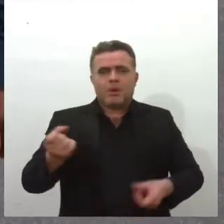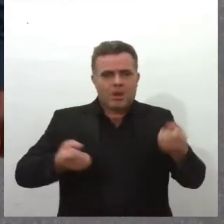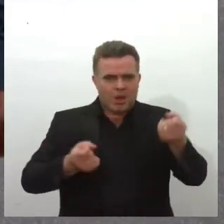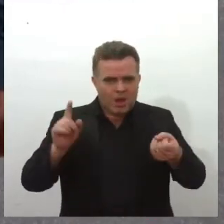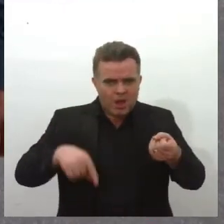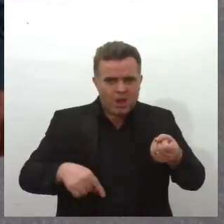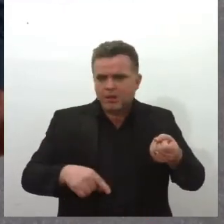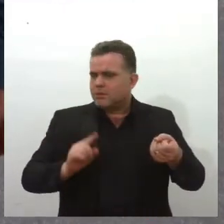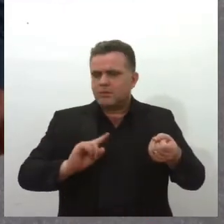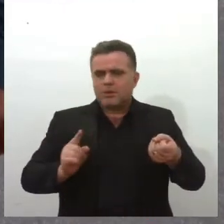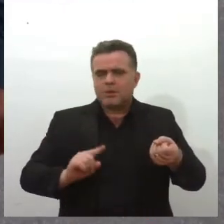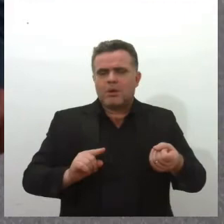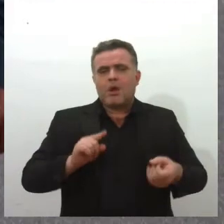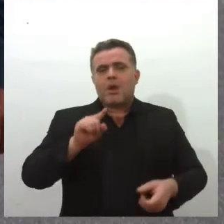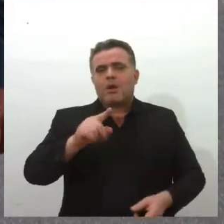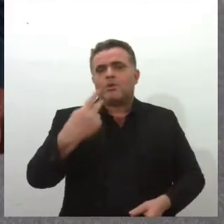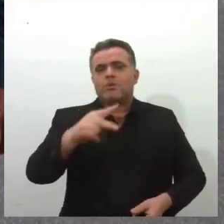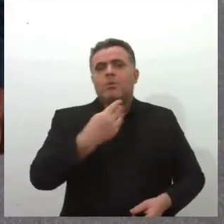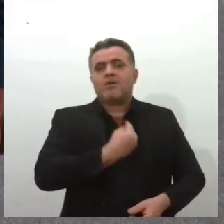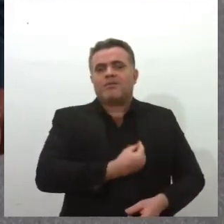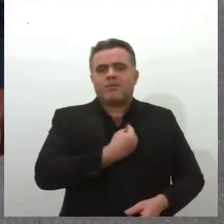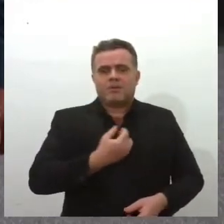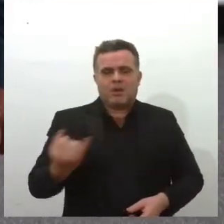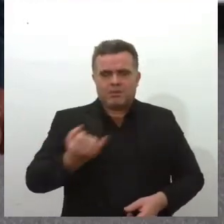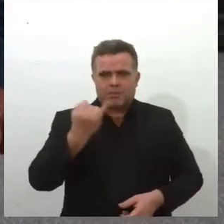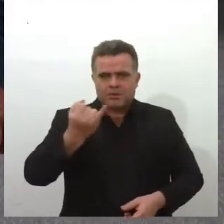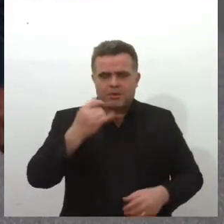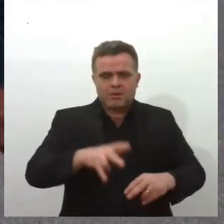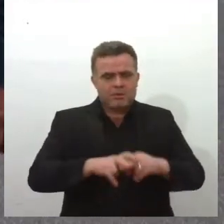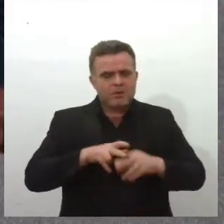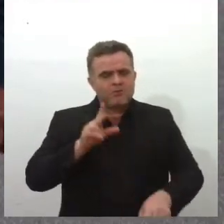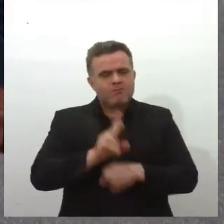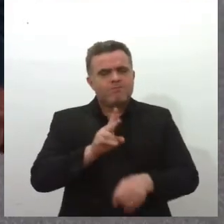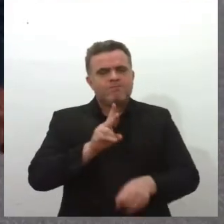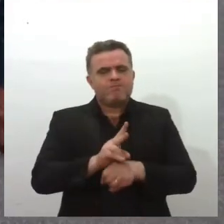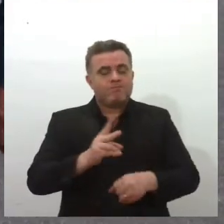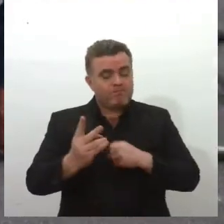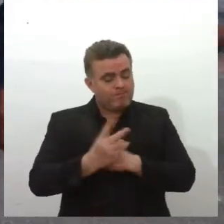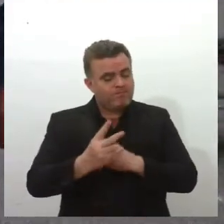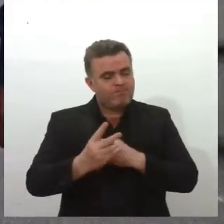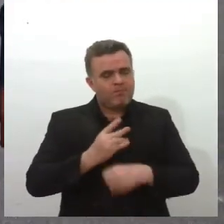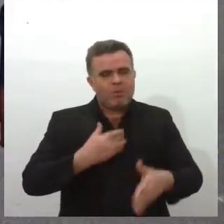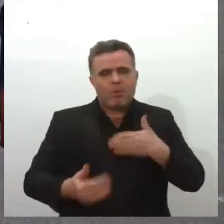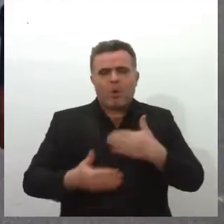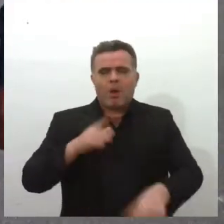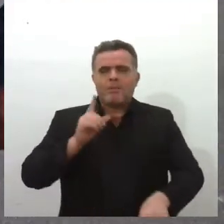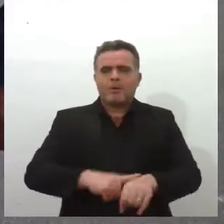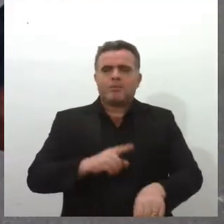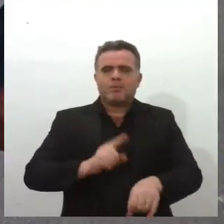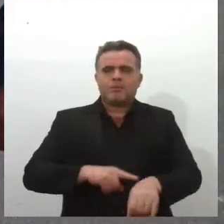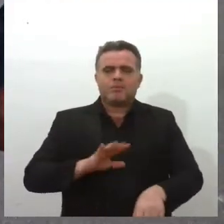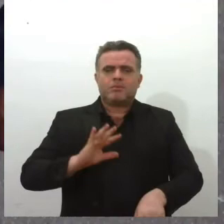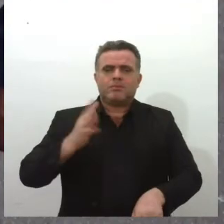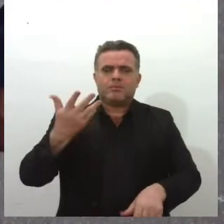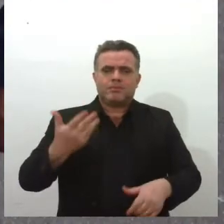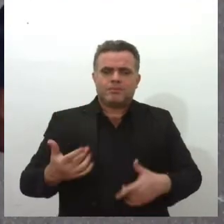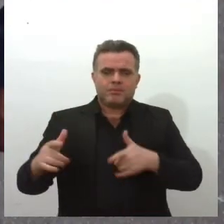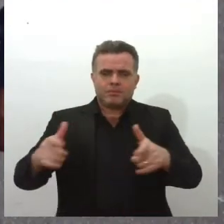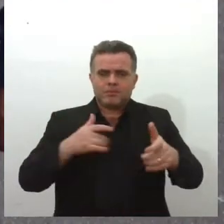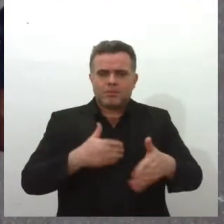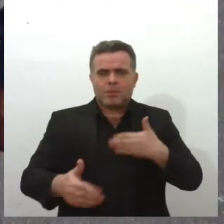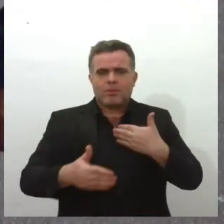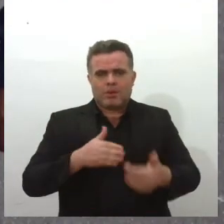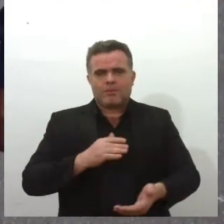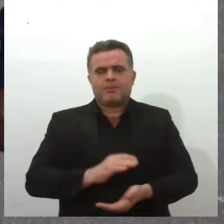sim a sua vida. Portanto, preserve-a em qualquer circunstância ou em qualquer local. Voltamos